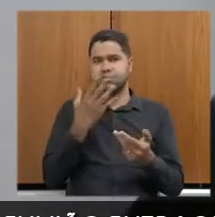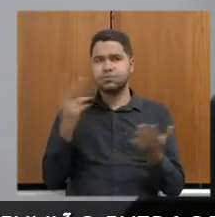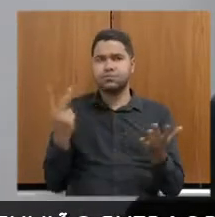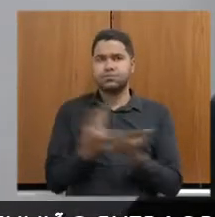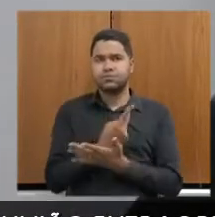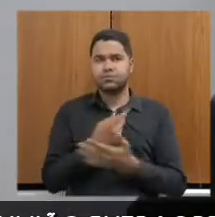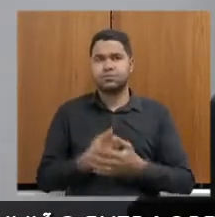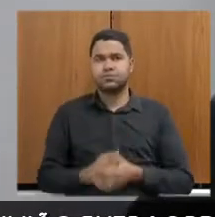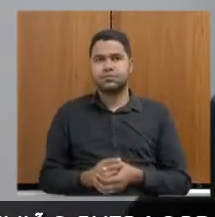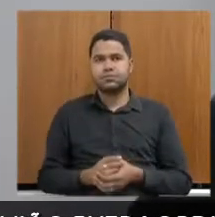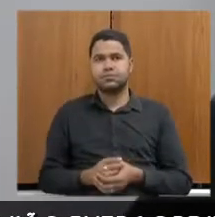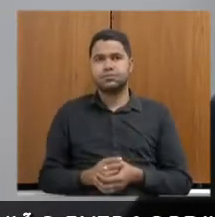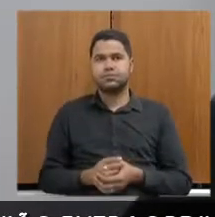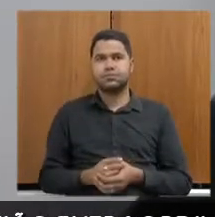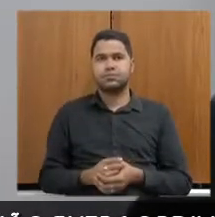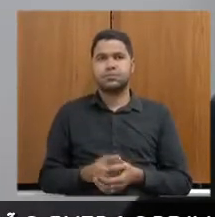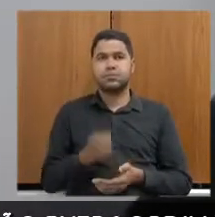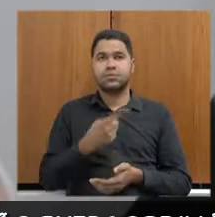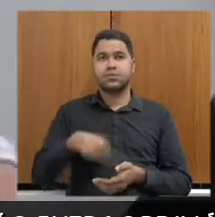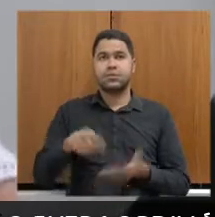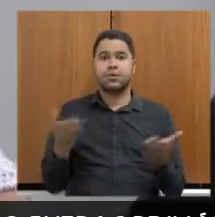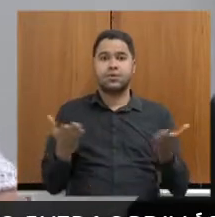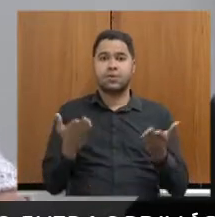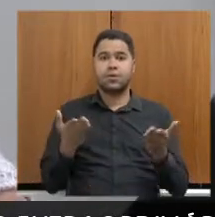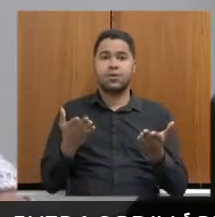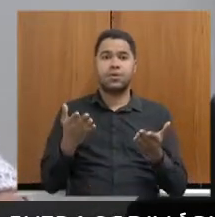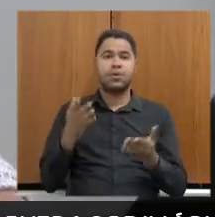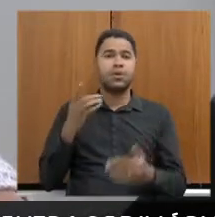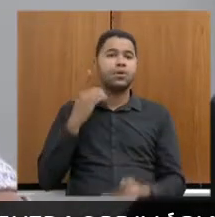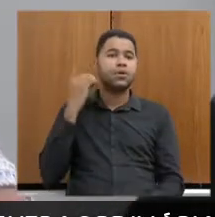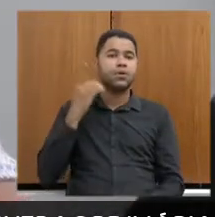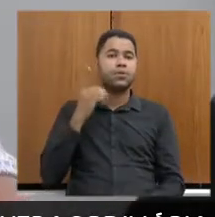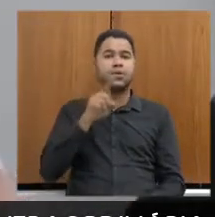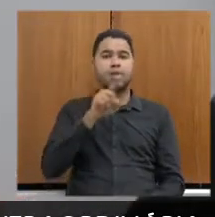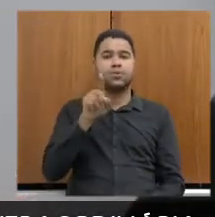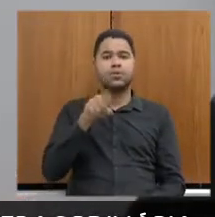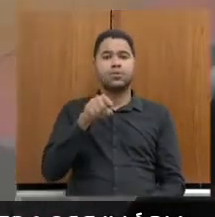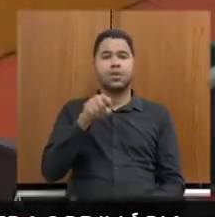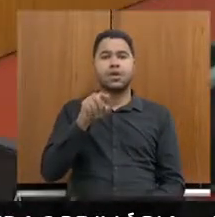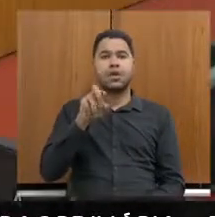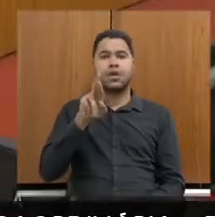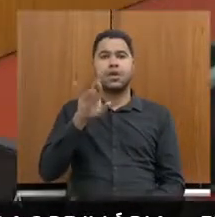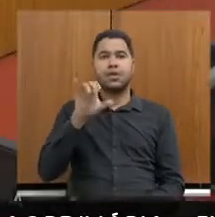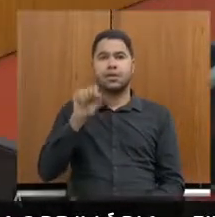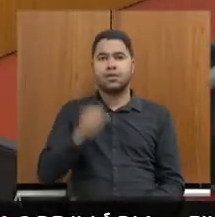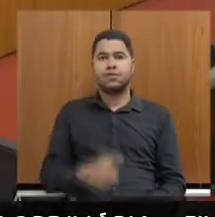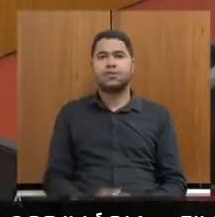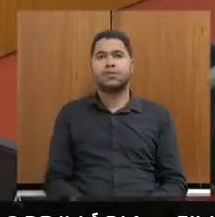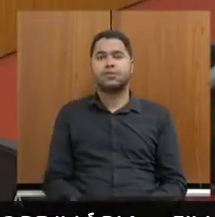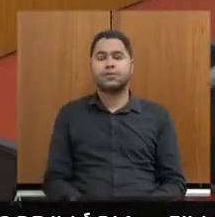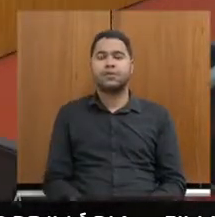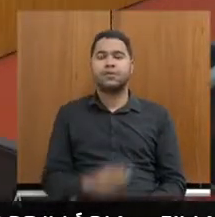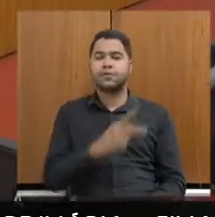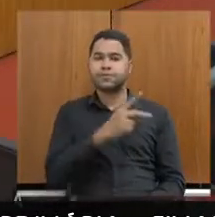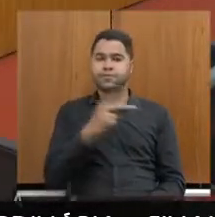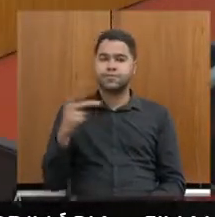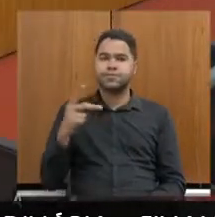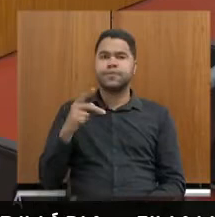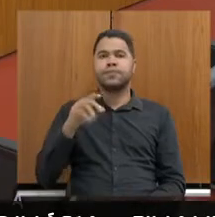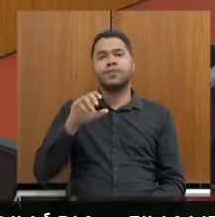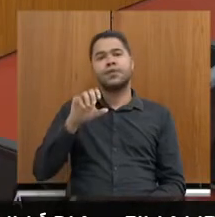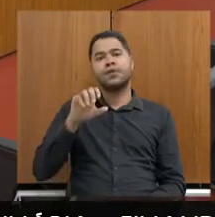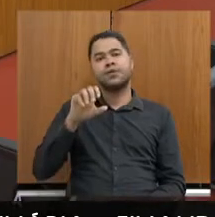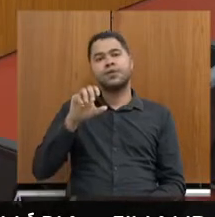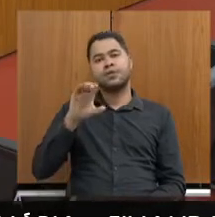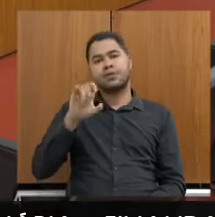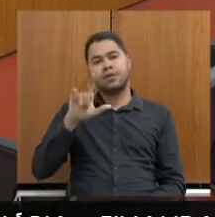acontecem nós agora vamos passar a palavra o deputado Zé Reis o senhor a presidente feliz e na